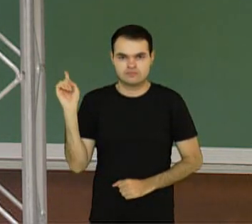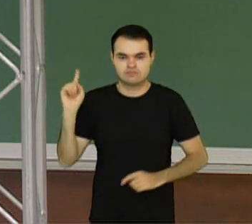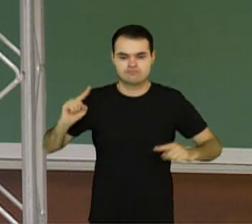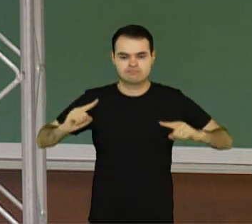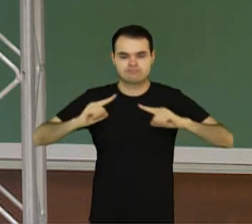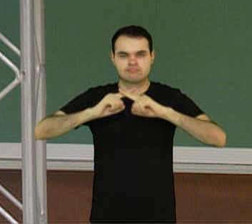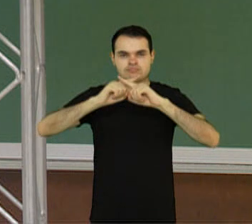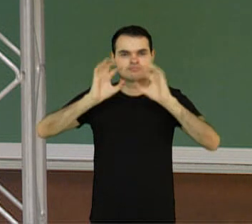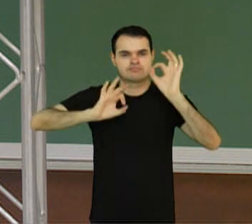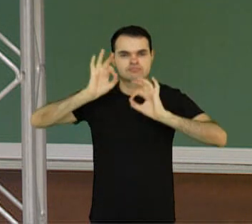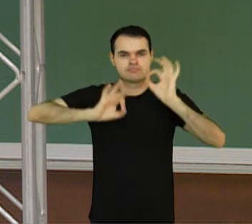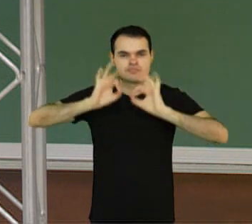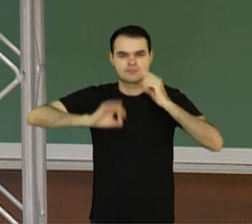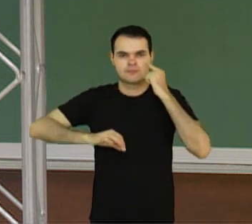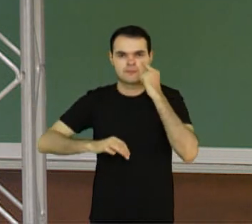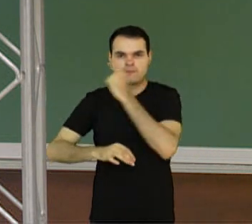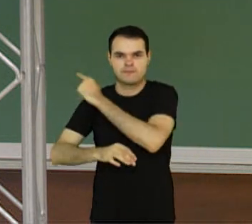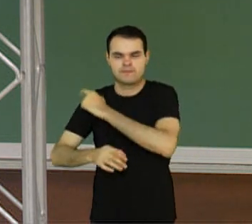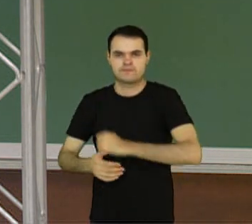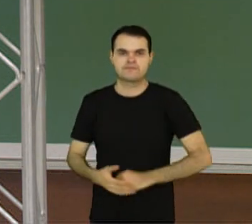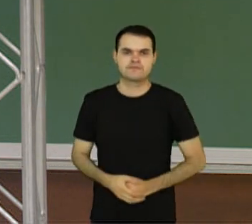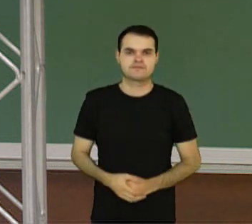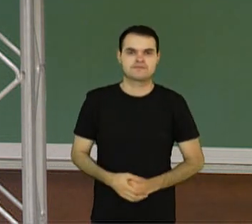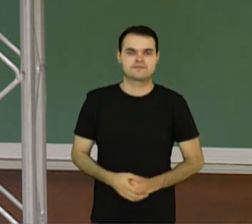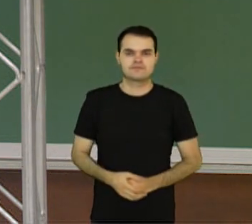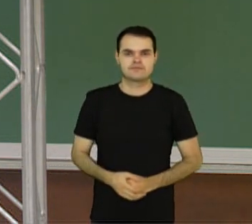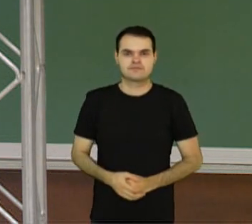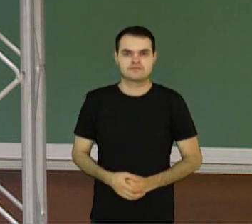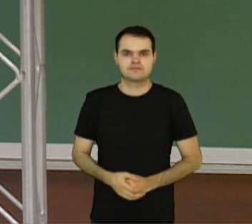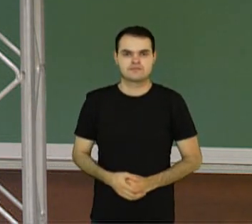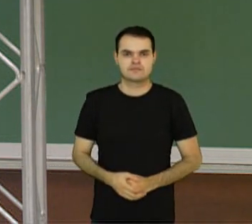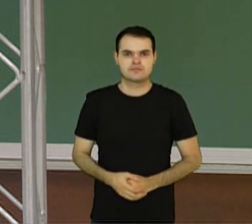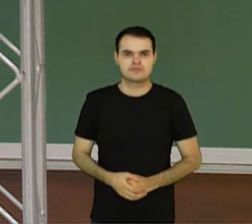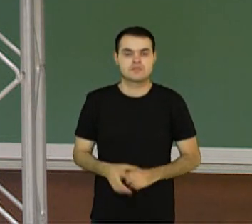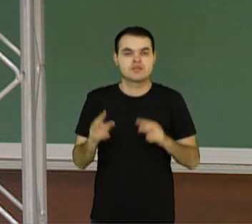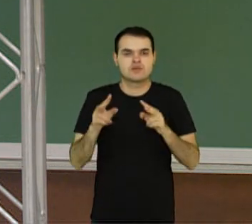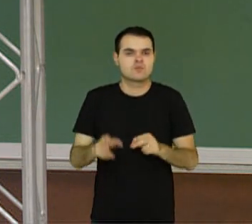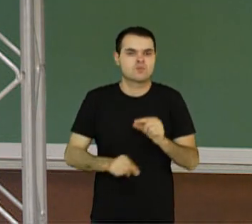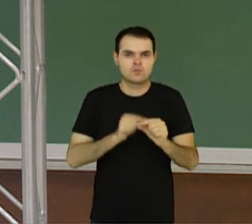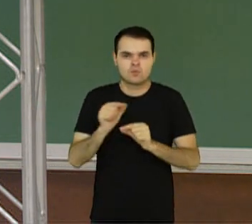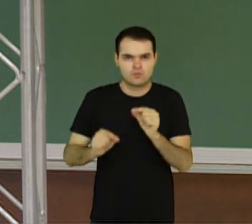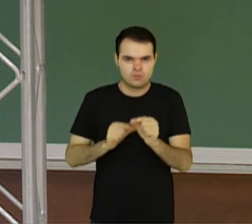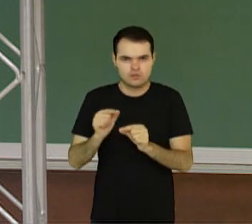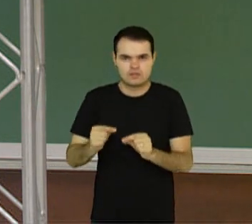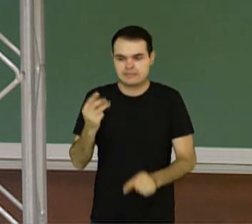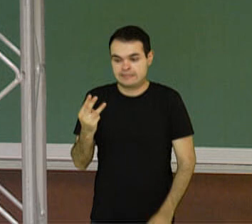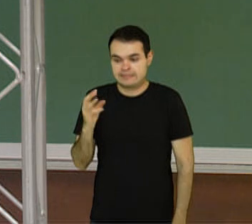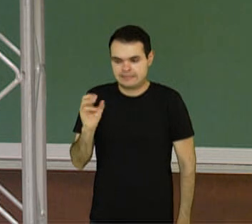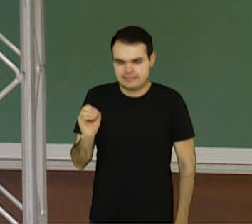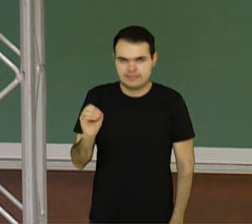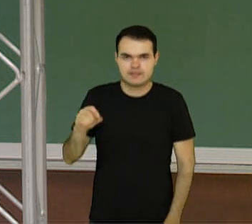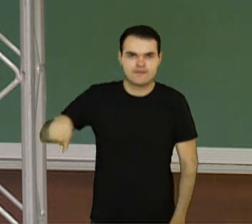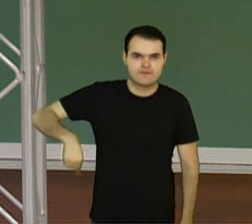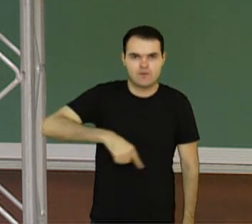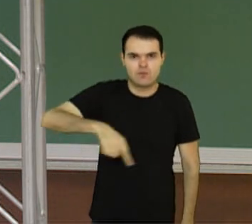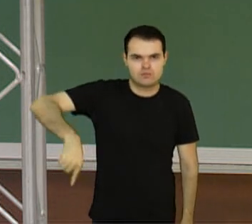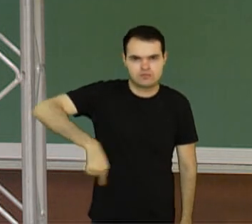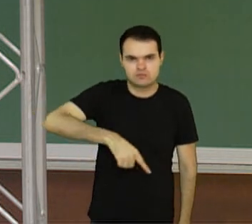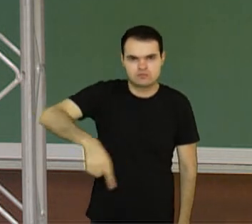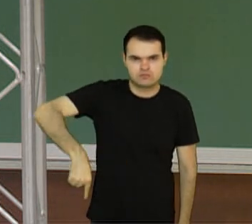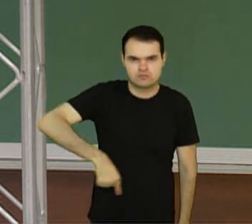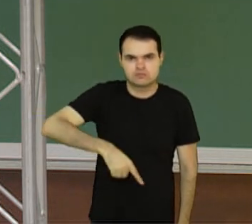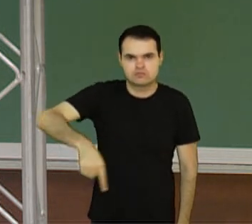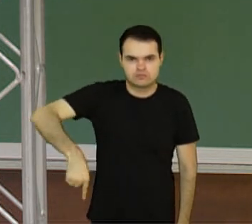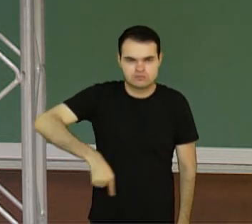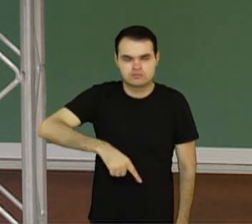24 vezes x igual a 6 vezes 120, que vai ser igual a 30 voltas, ok? Então,